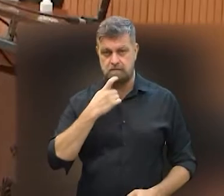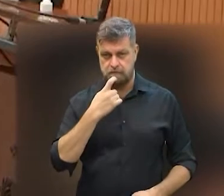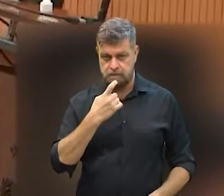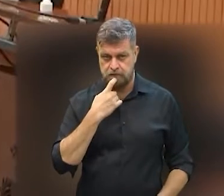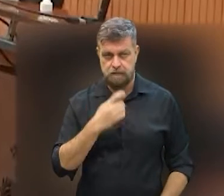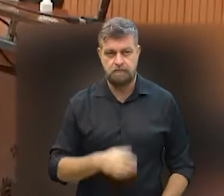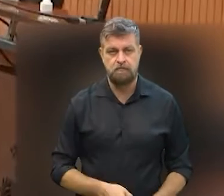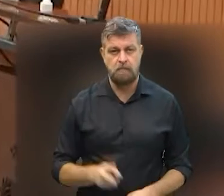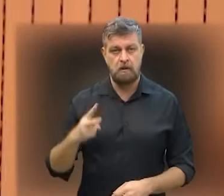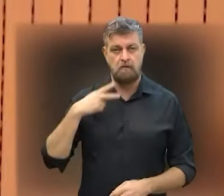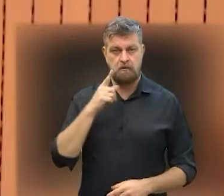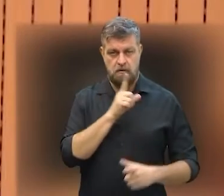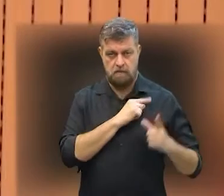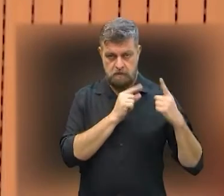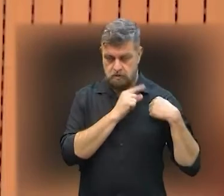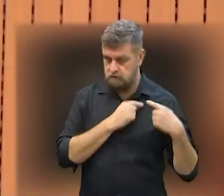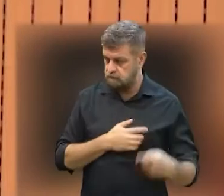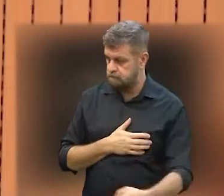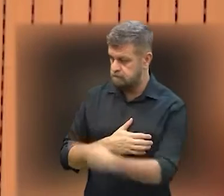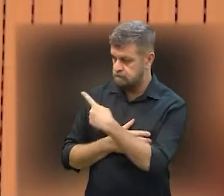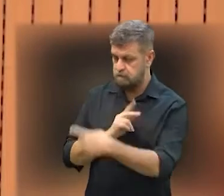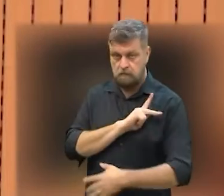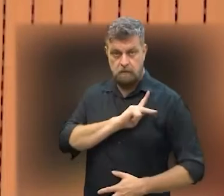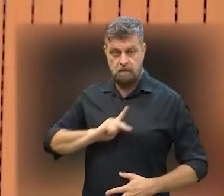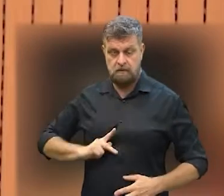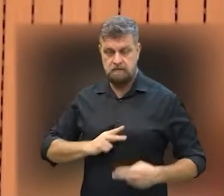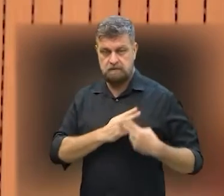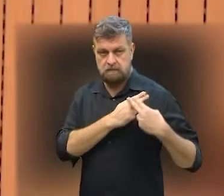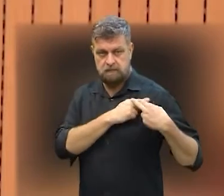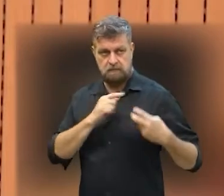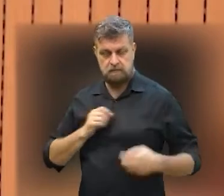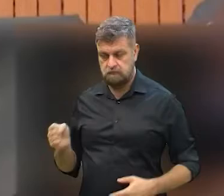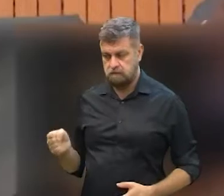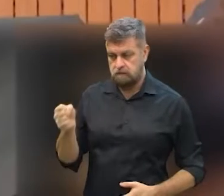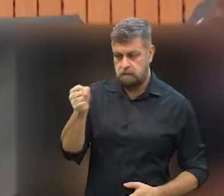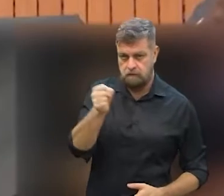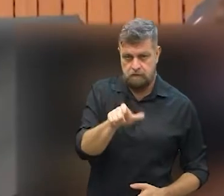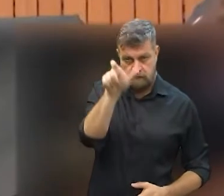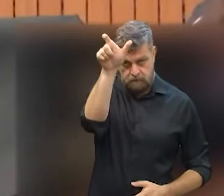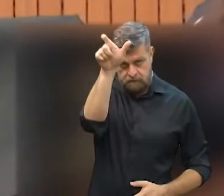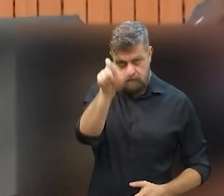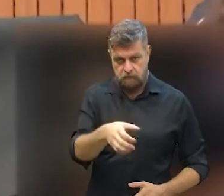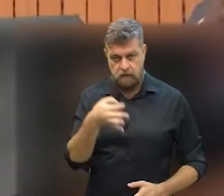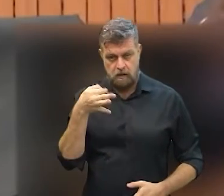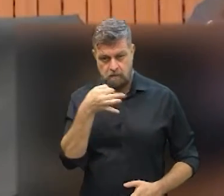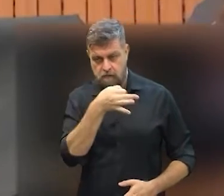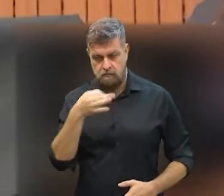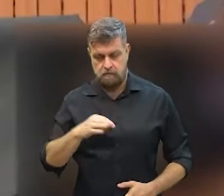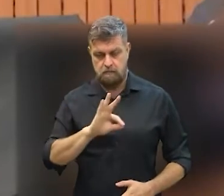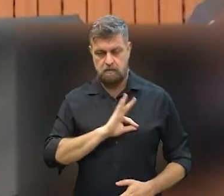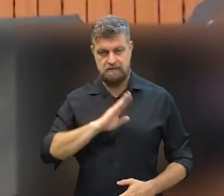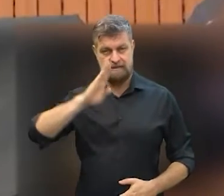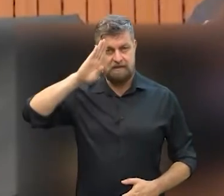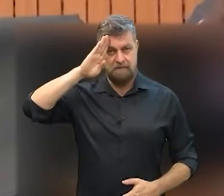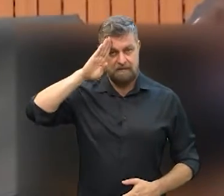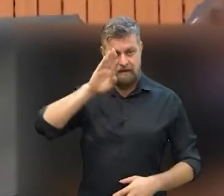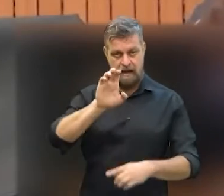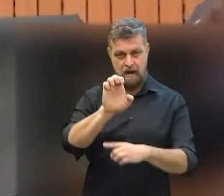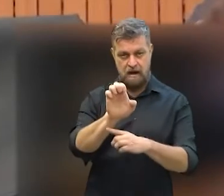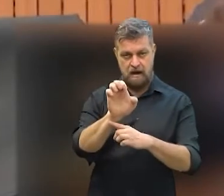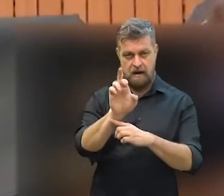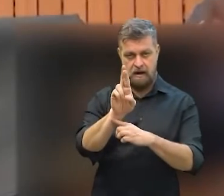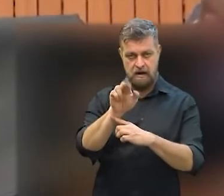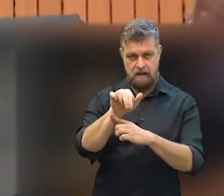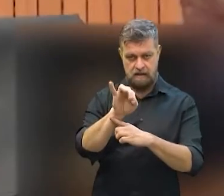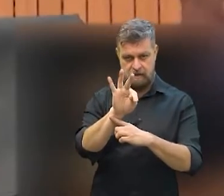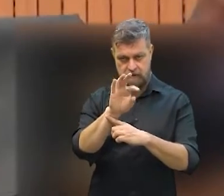do município de Campinas, o vereador Major Jaime, presidente da comissão, recebeu o coronel da reserva da Polícia Militar, Ernesto